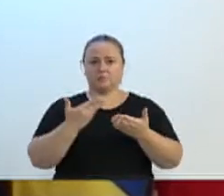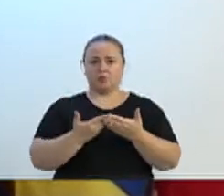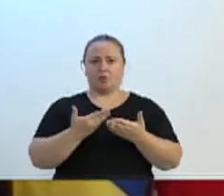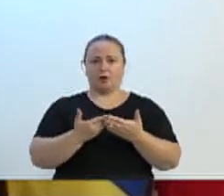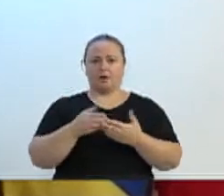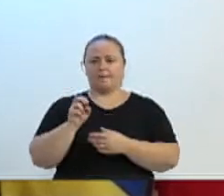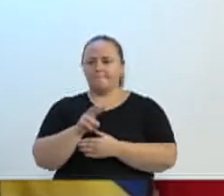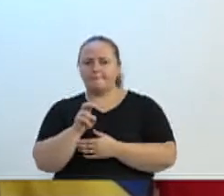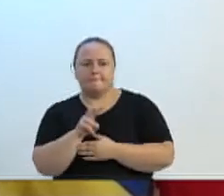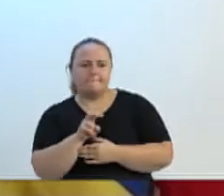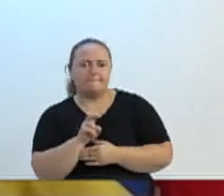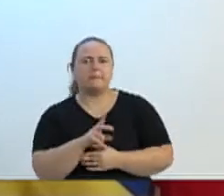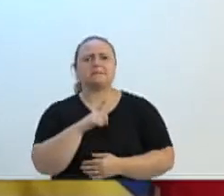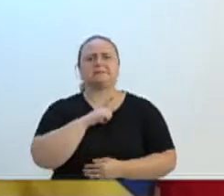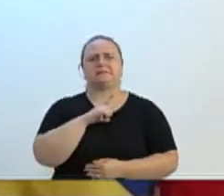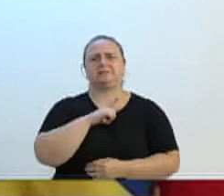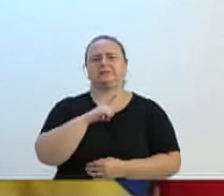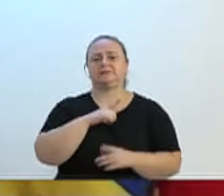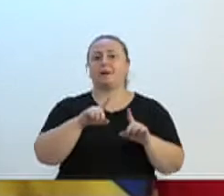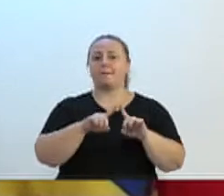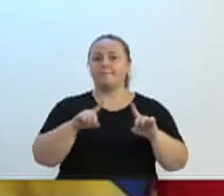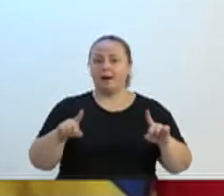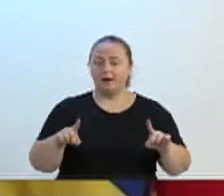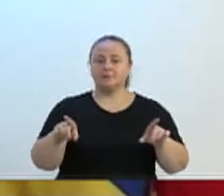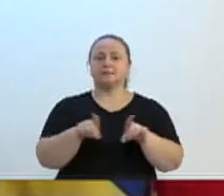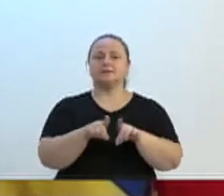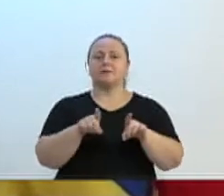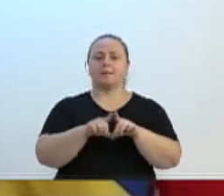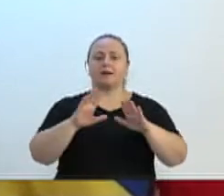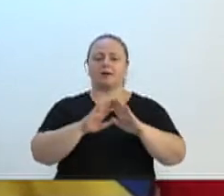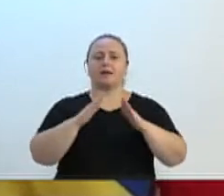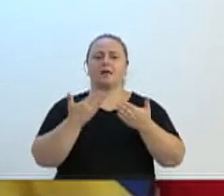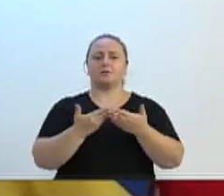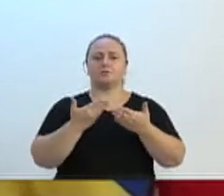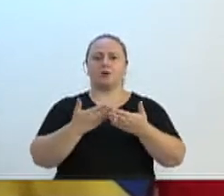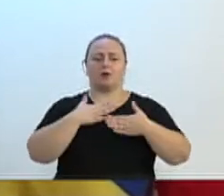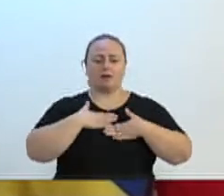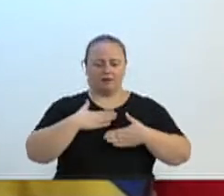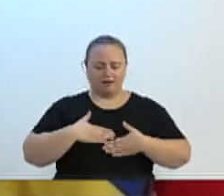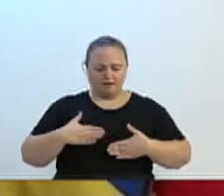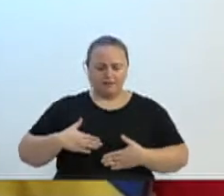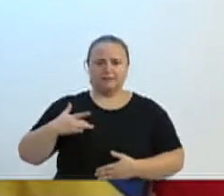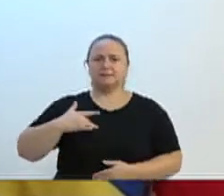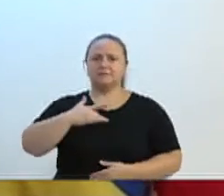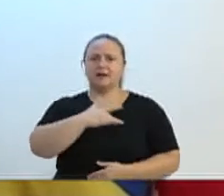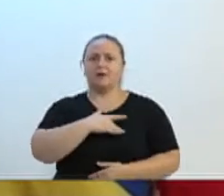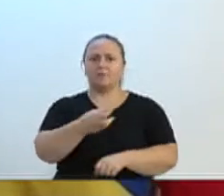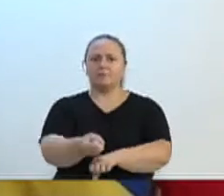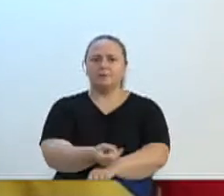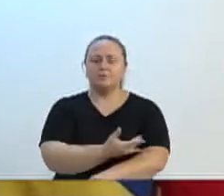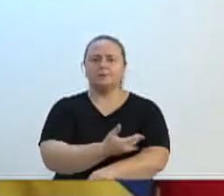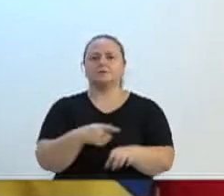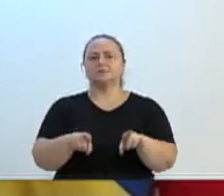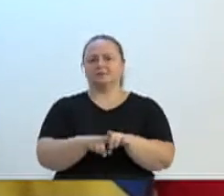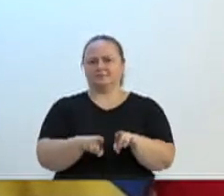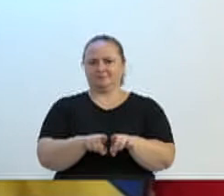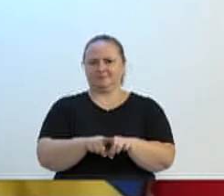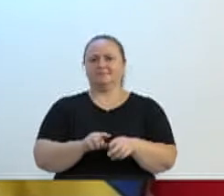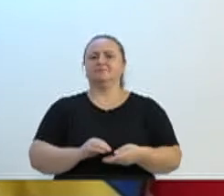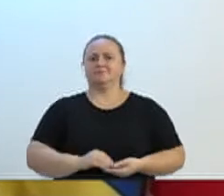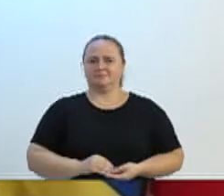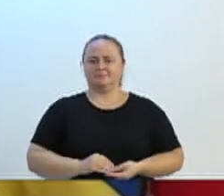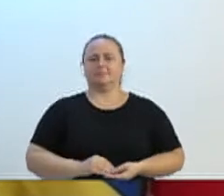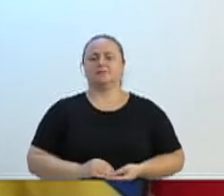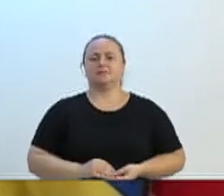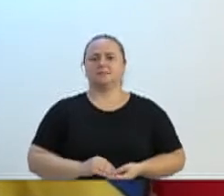para a escola como um espaço de saúde física e principalmente de saúde emocional. Sabemos que temos